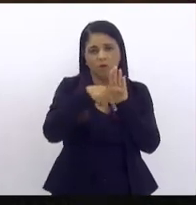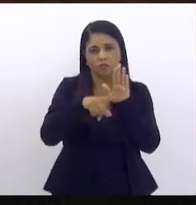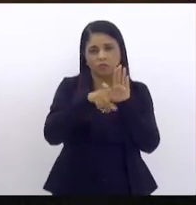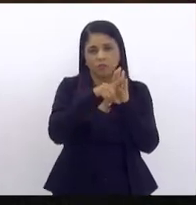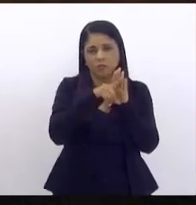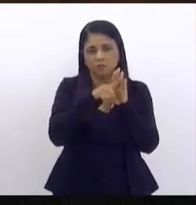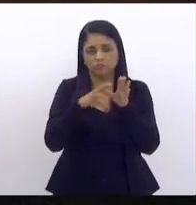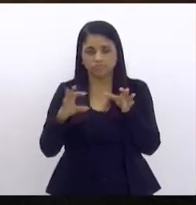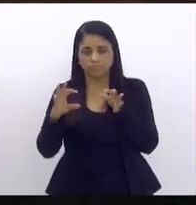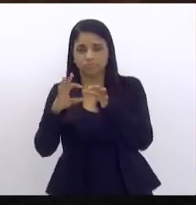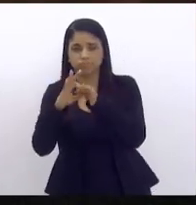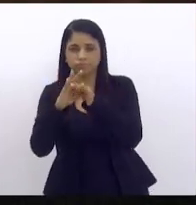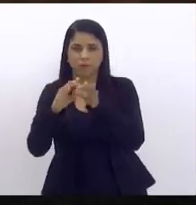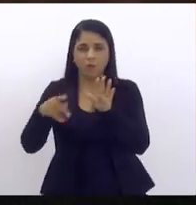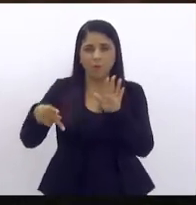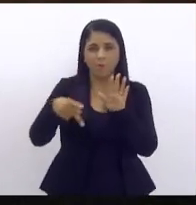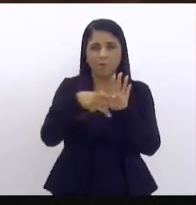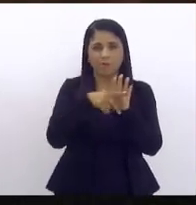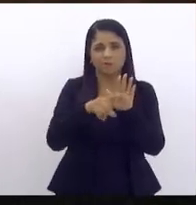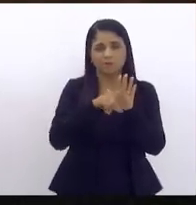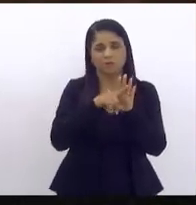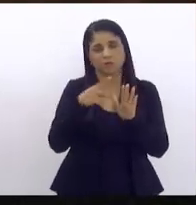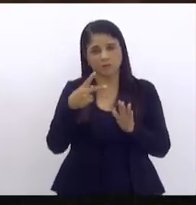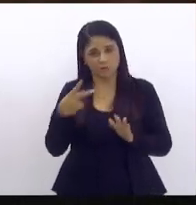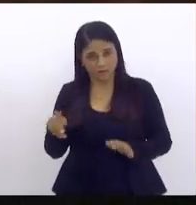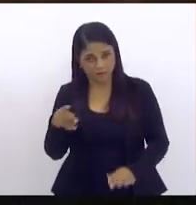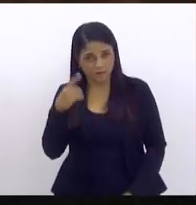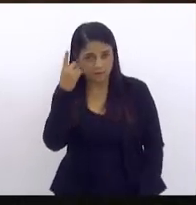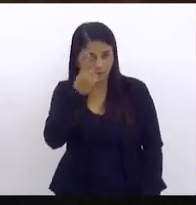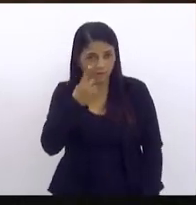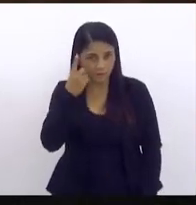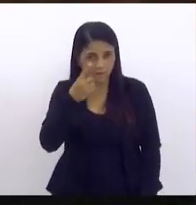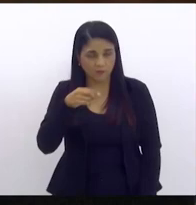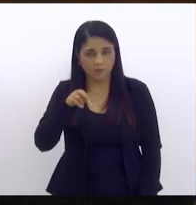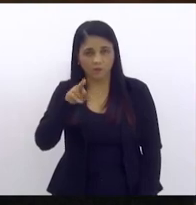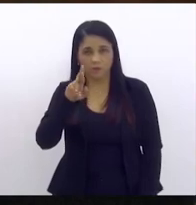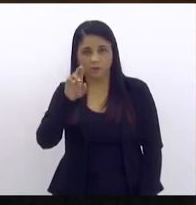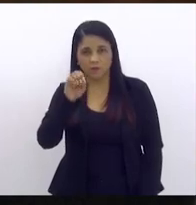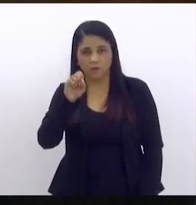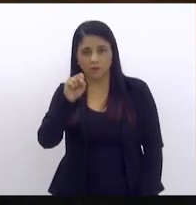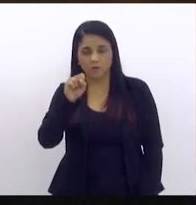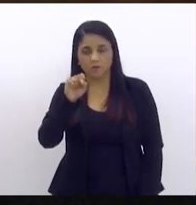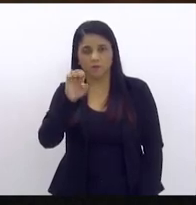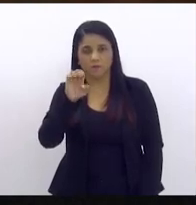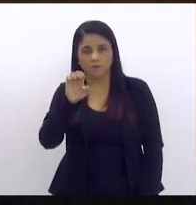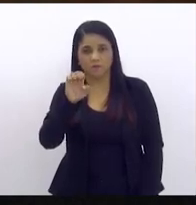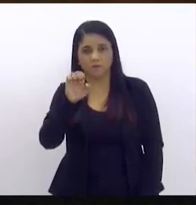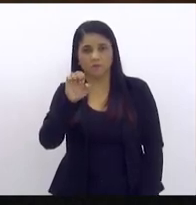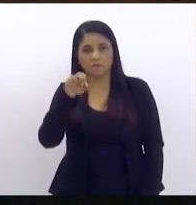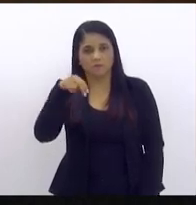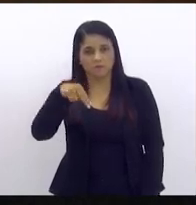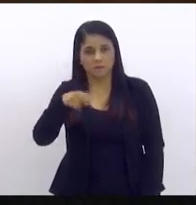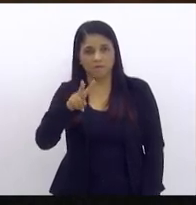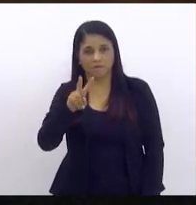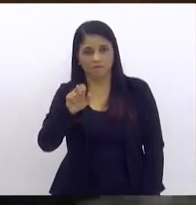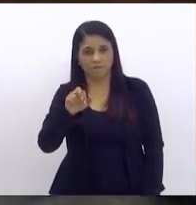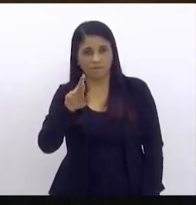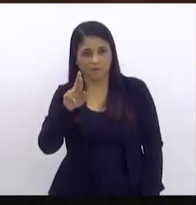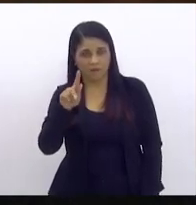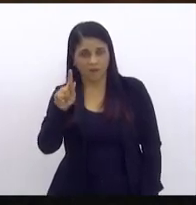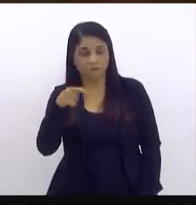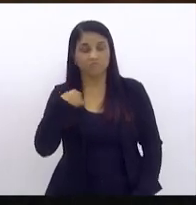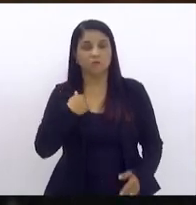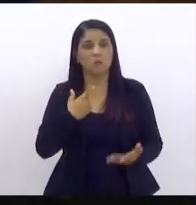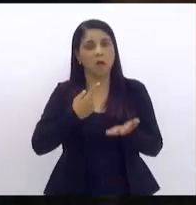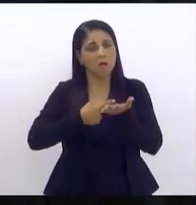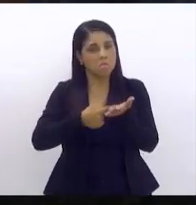dele. Após um acordo que eu, deputado Anderson, fiz com ele ao